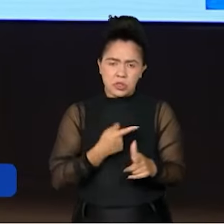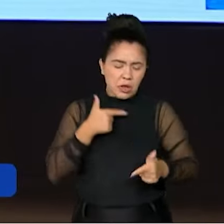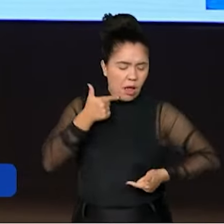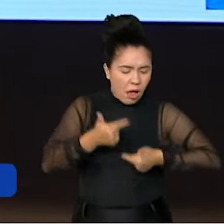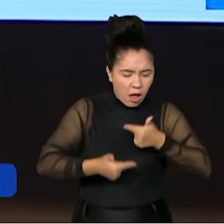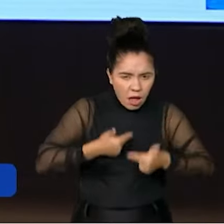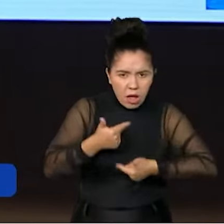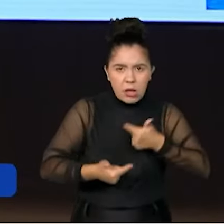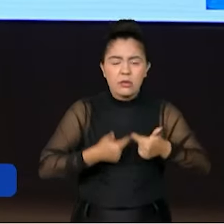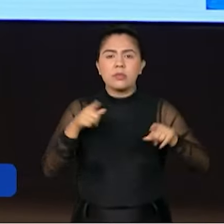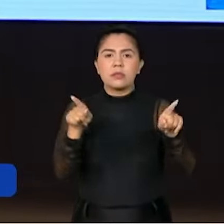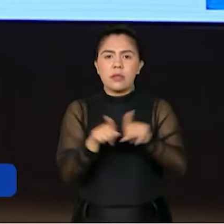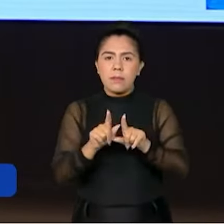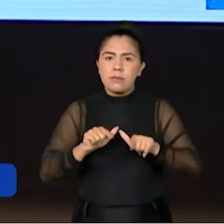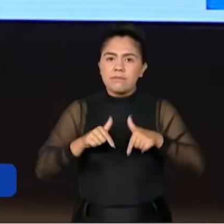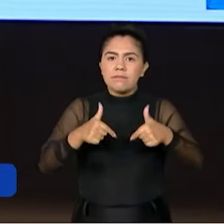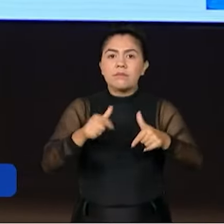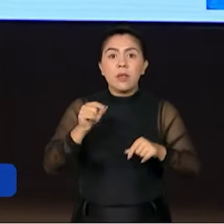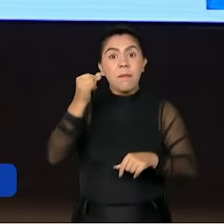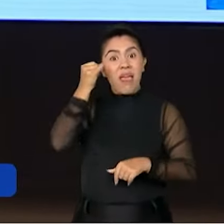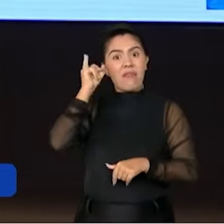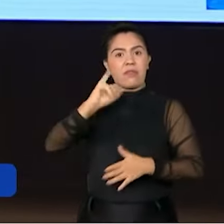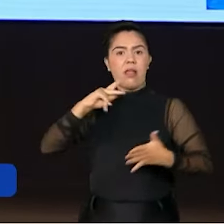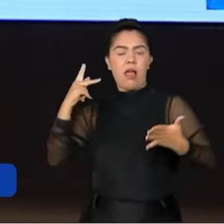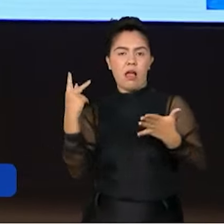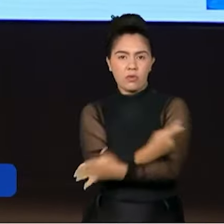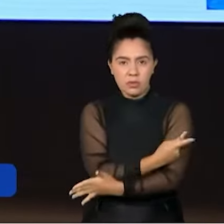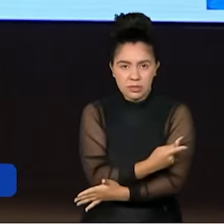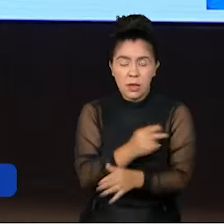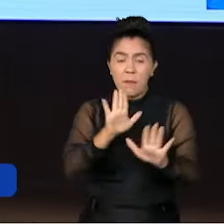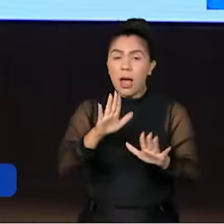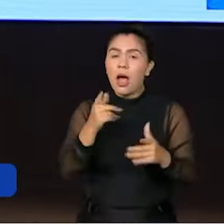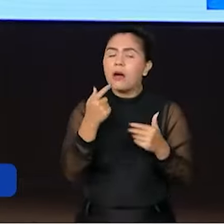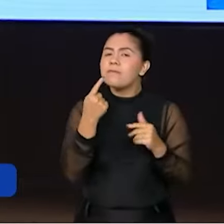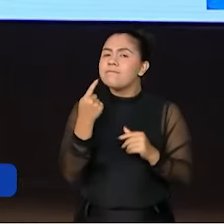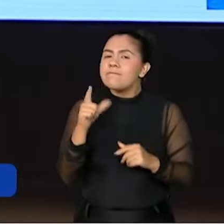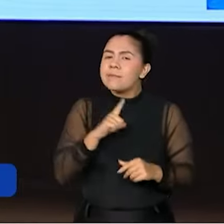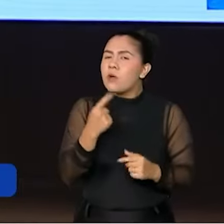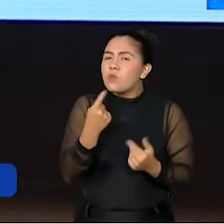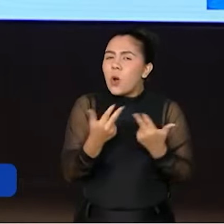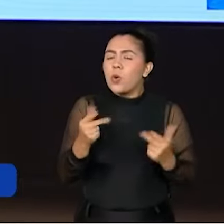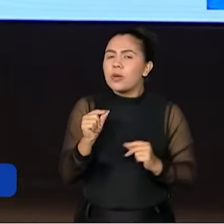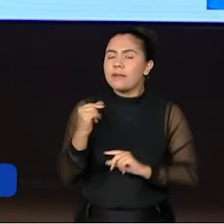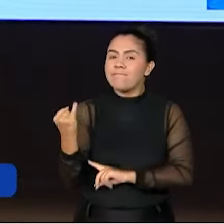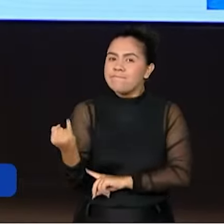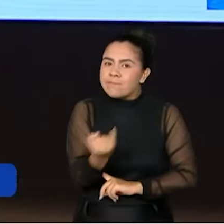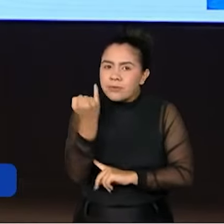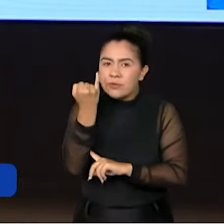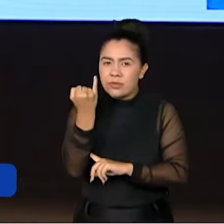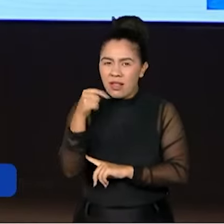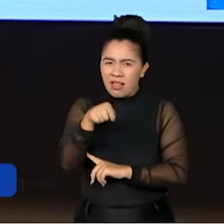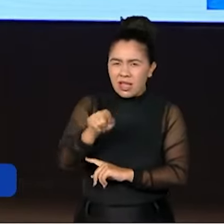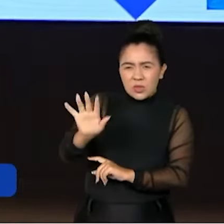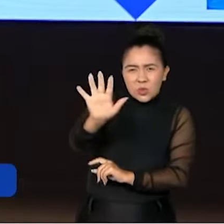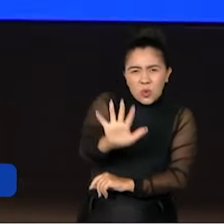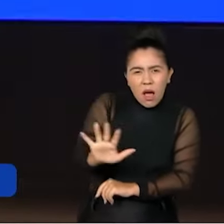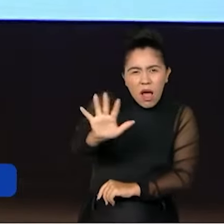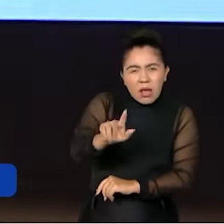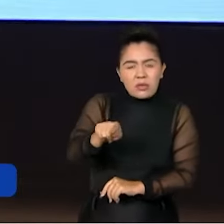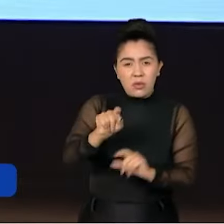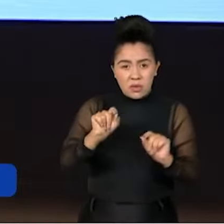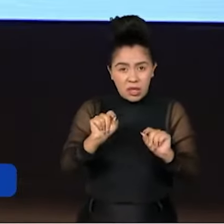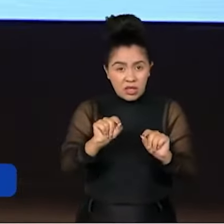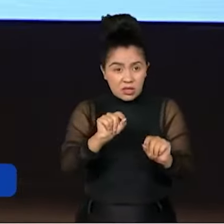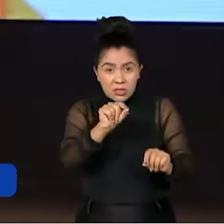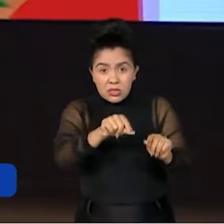forma preventiva. Agora, tem uma coisa que é fundamental. Num contexto como esse, se as pessoas não